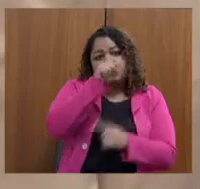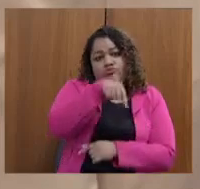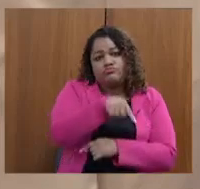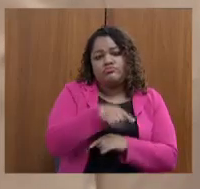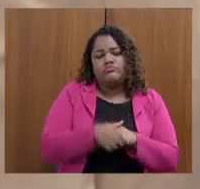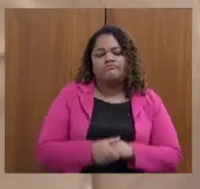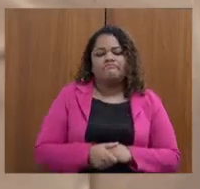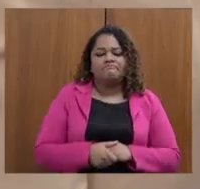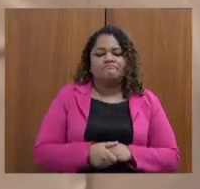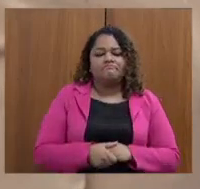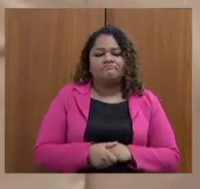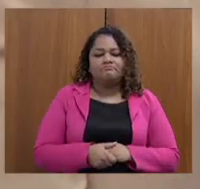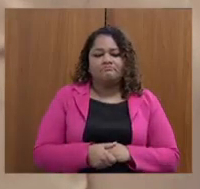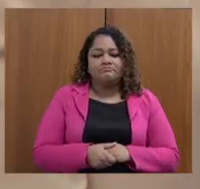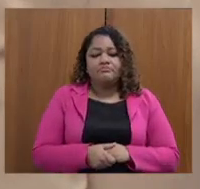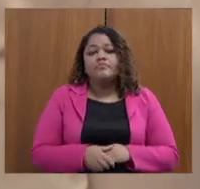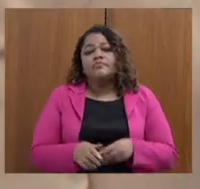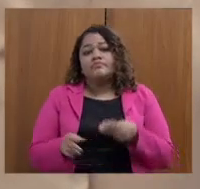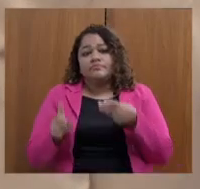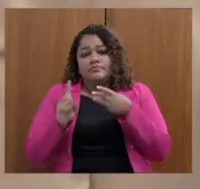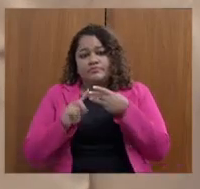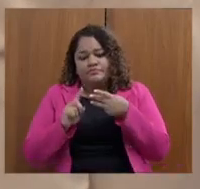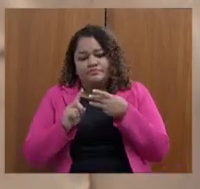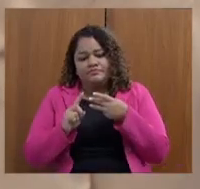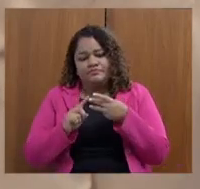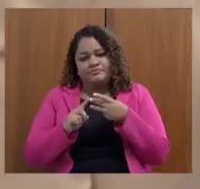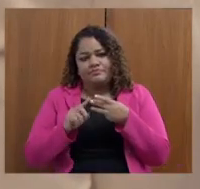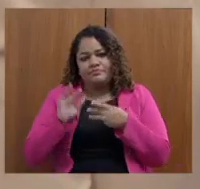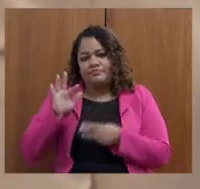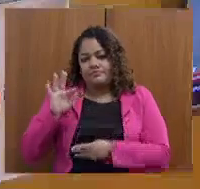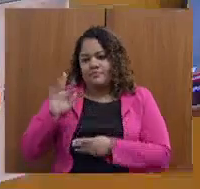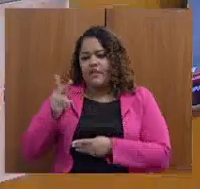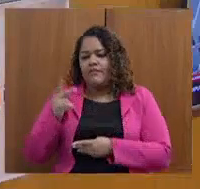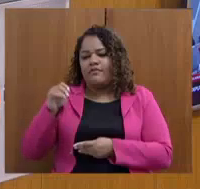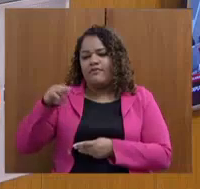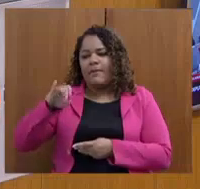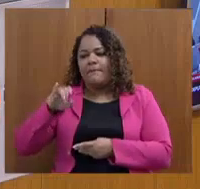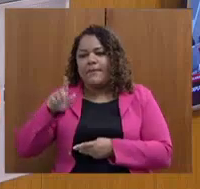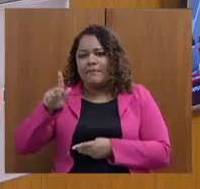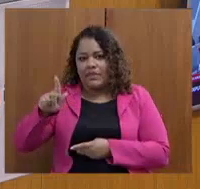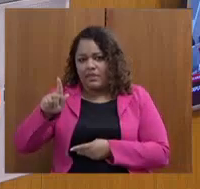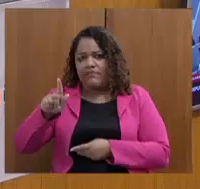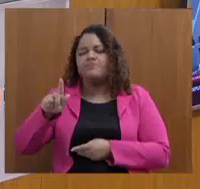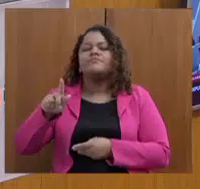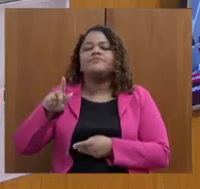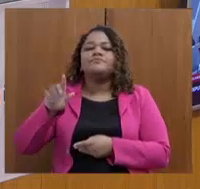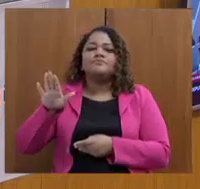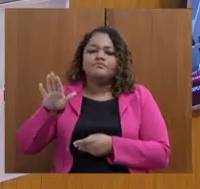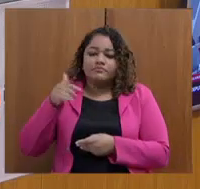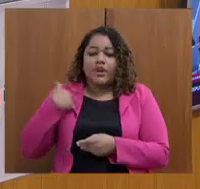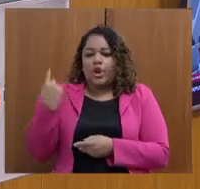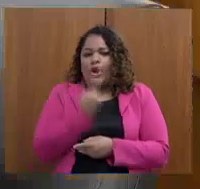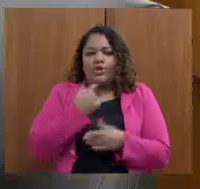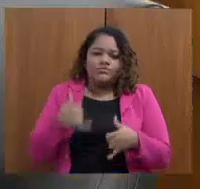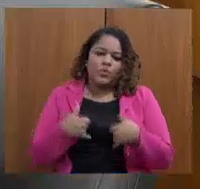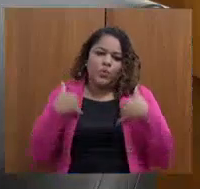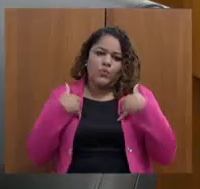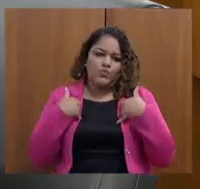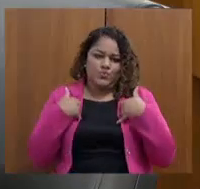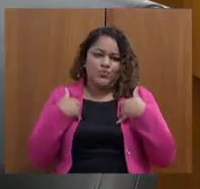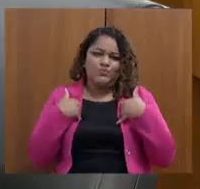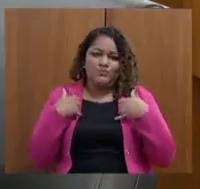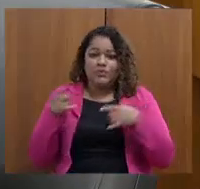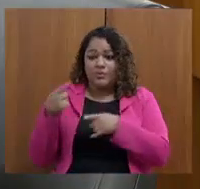tem sido uma um motivo de orgulho para a gente porque realmente essa execução